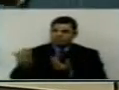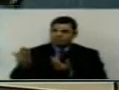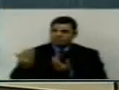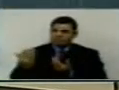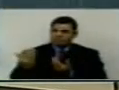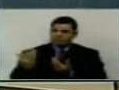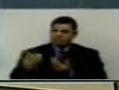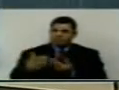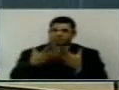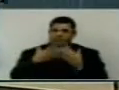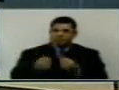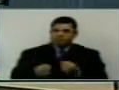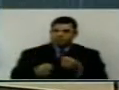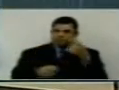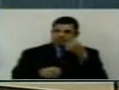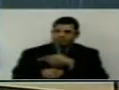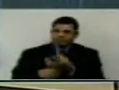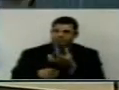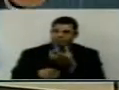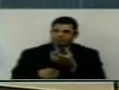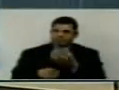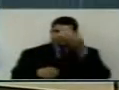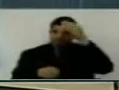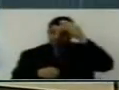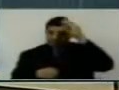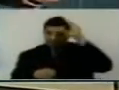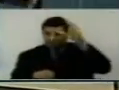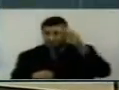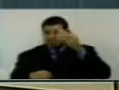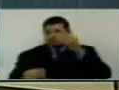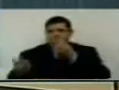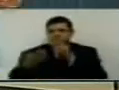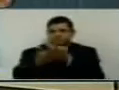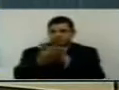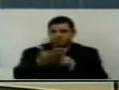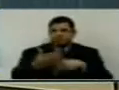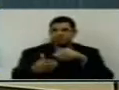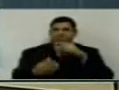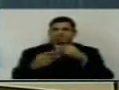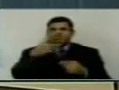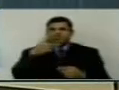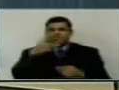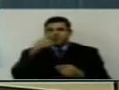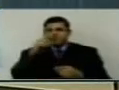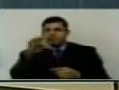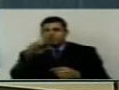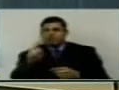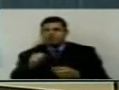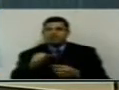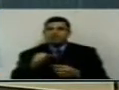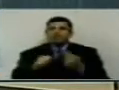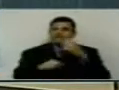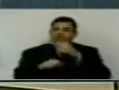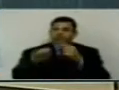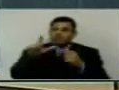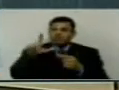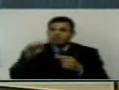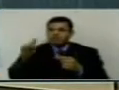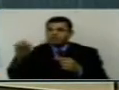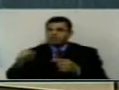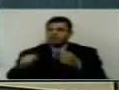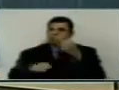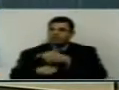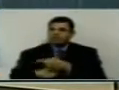que permite a ele a cultura, a arte, a política. E o La Salle é isso. O